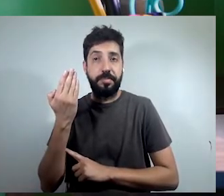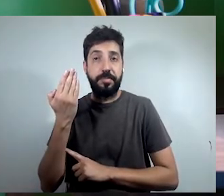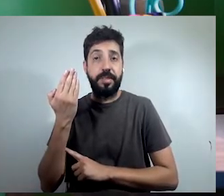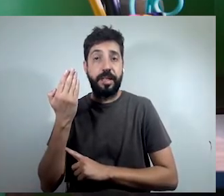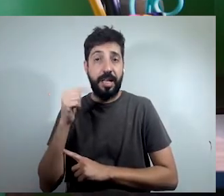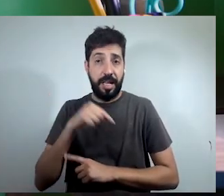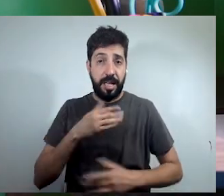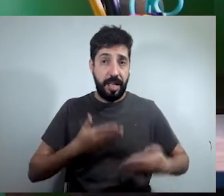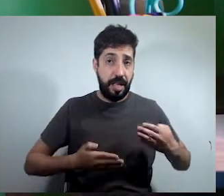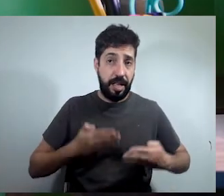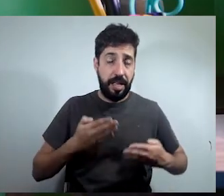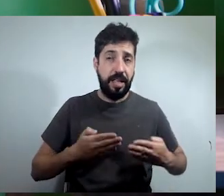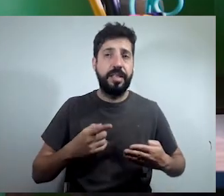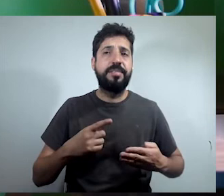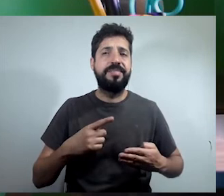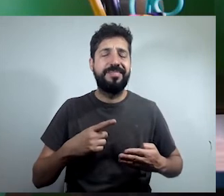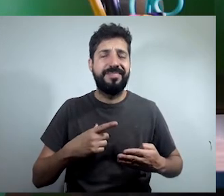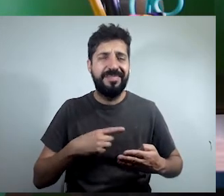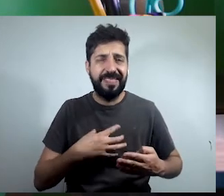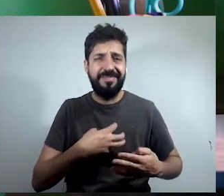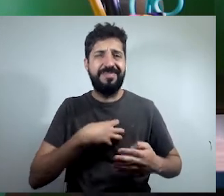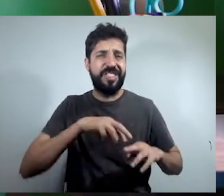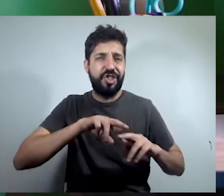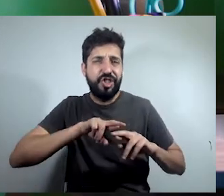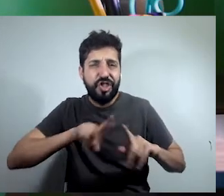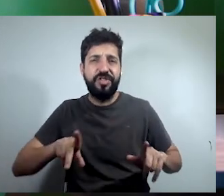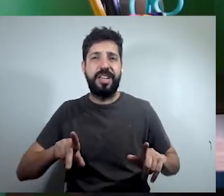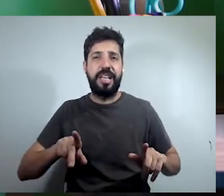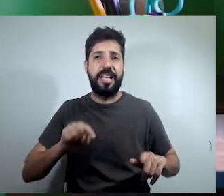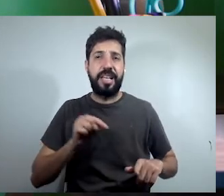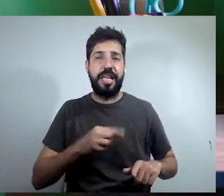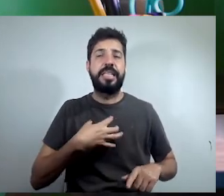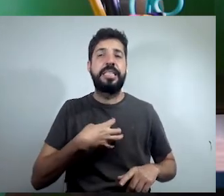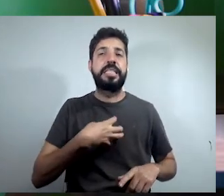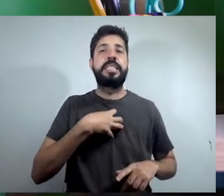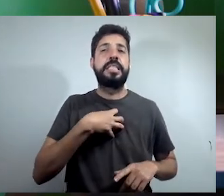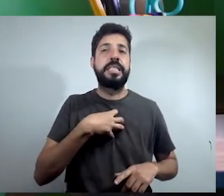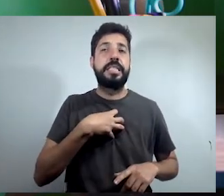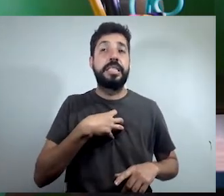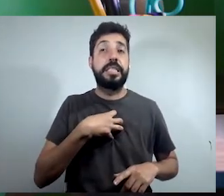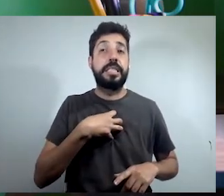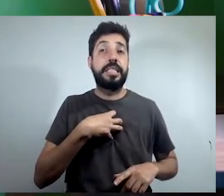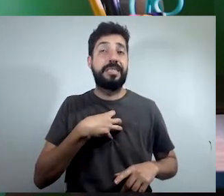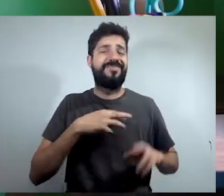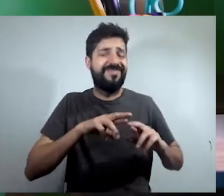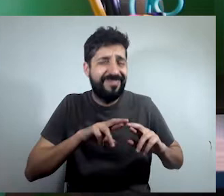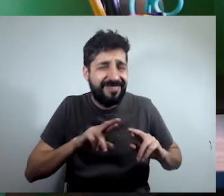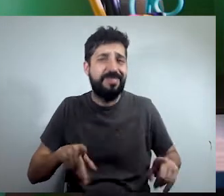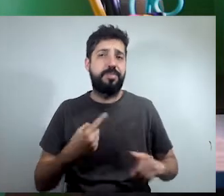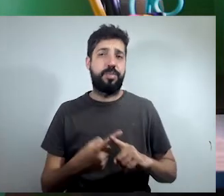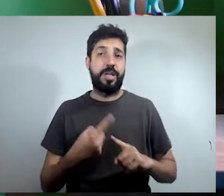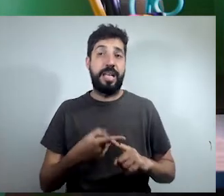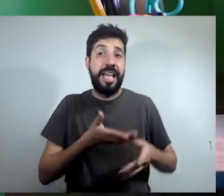Esse robô, ele se sentia muito diferente. Ele se sentia muito diferente porque ele